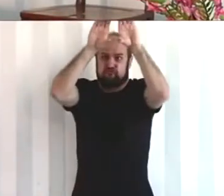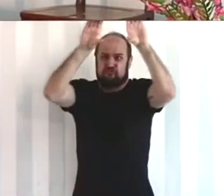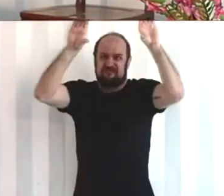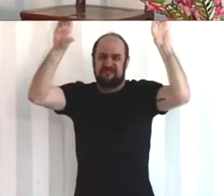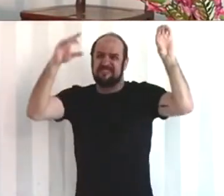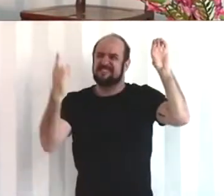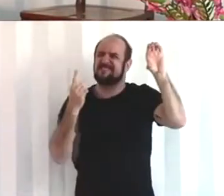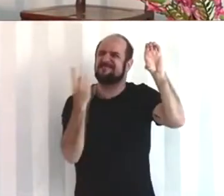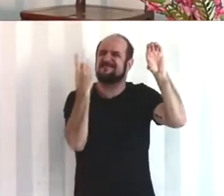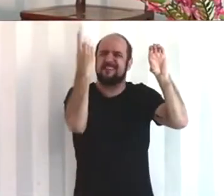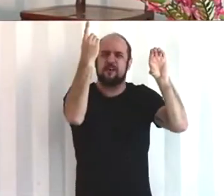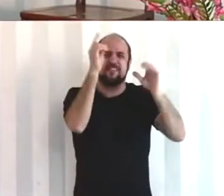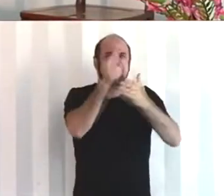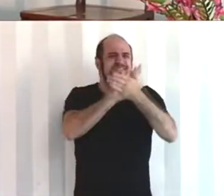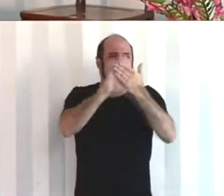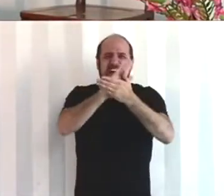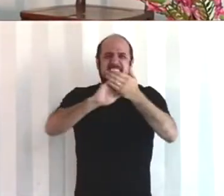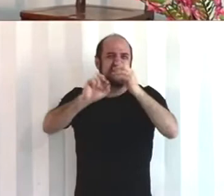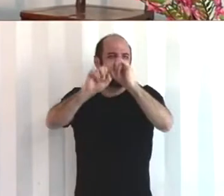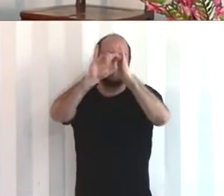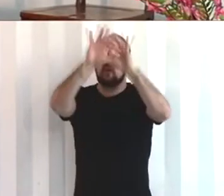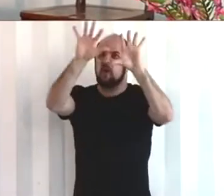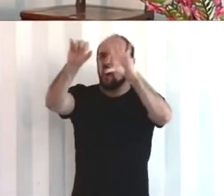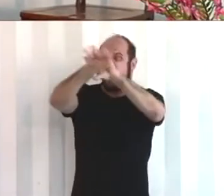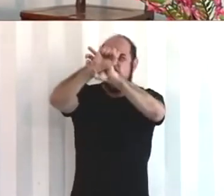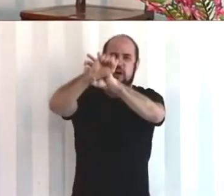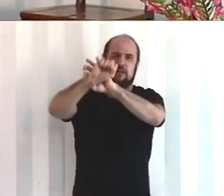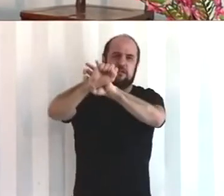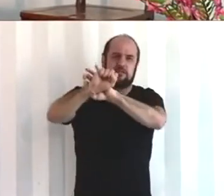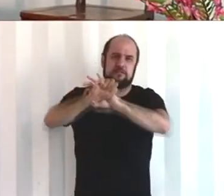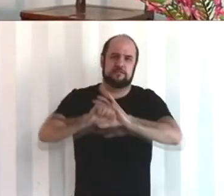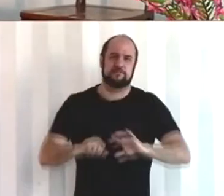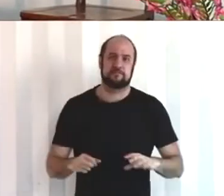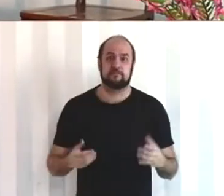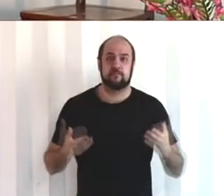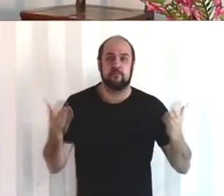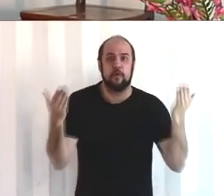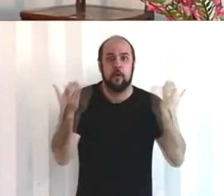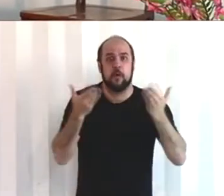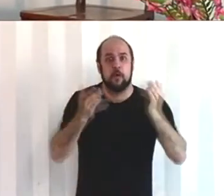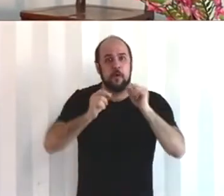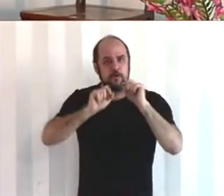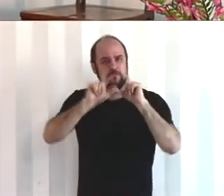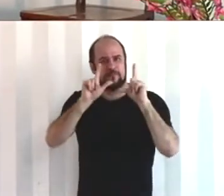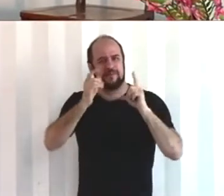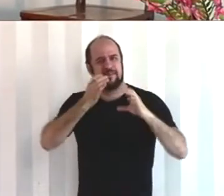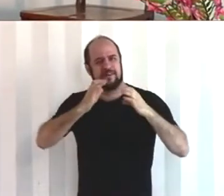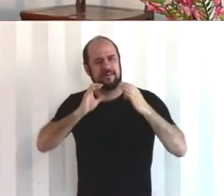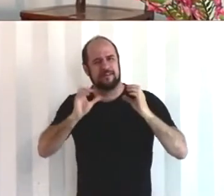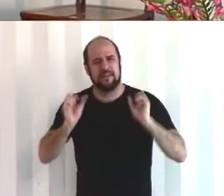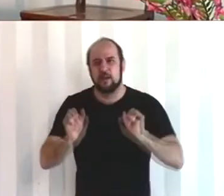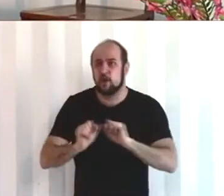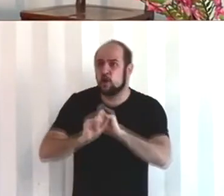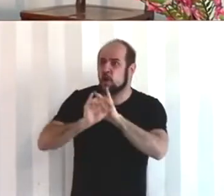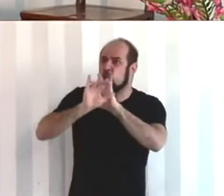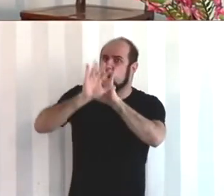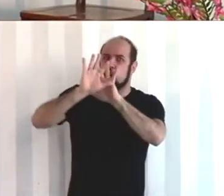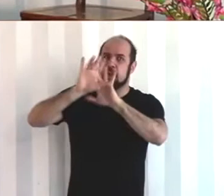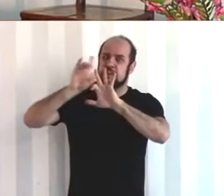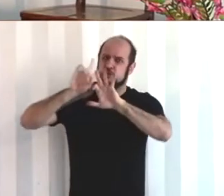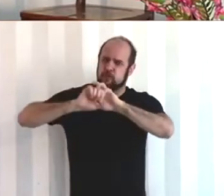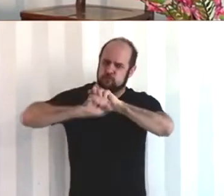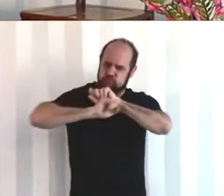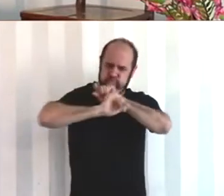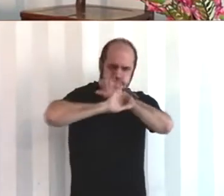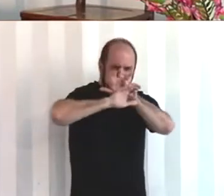pode conter a tua glória e a tua majestade. Cantamos nesta manhã, quando a glória de Deus há de o mundo inundar, como